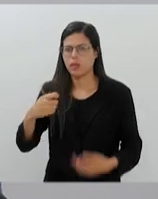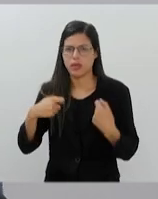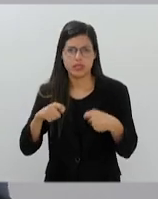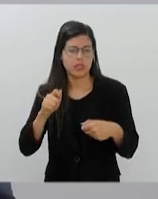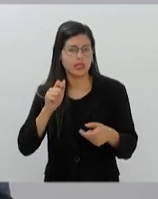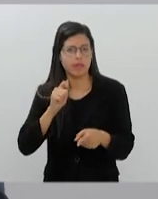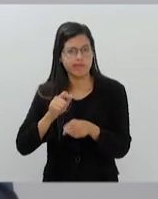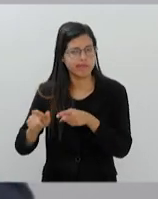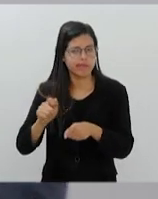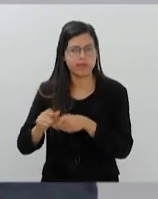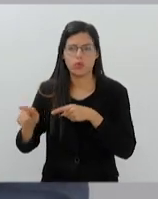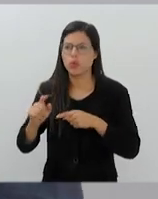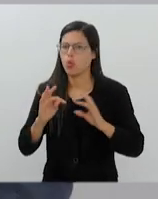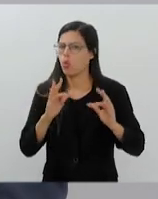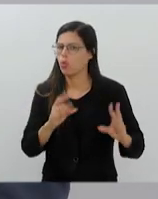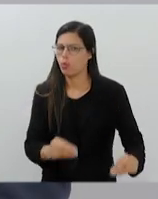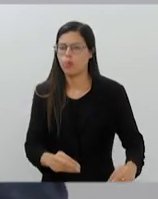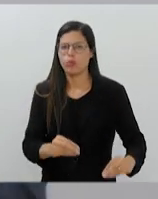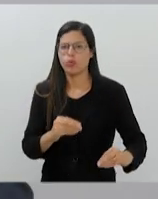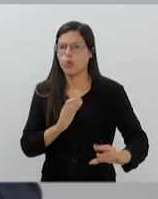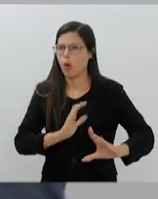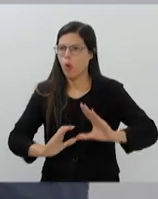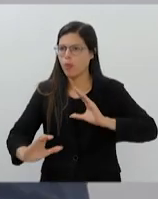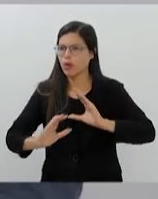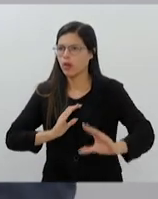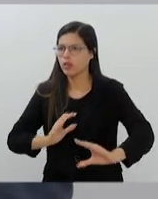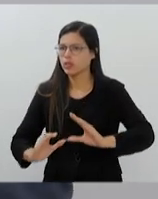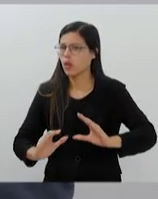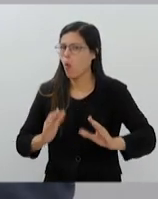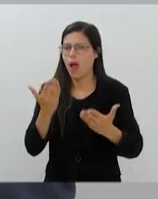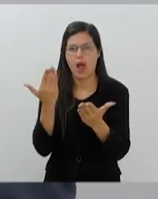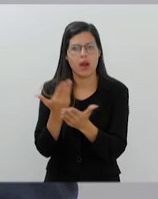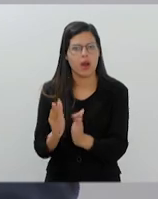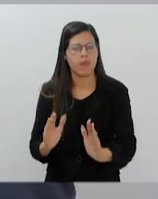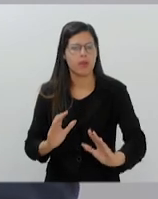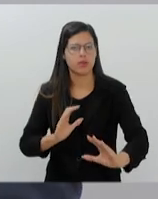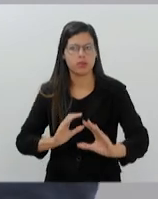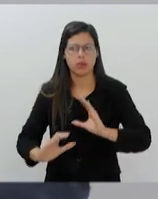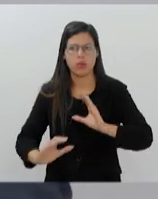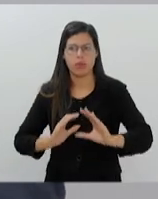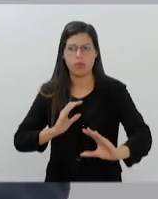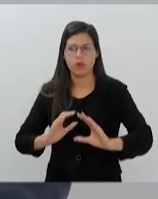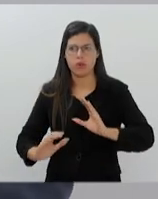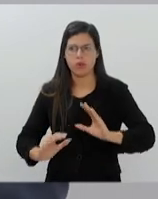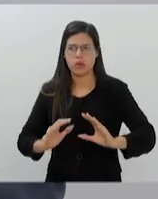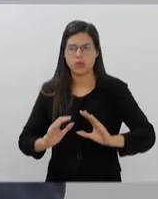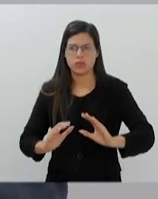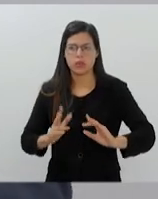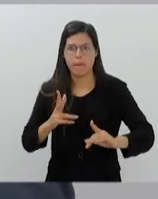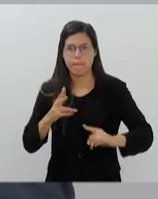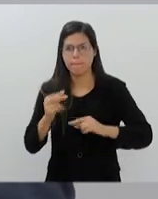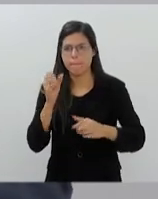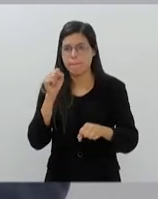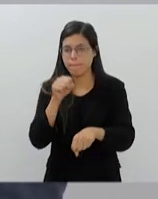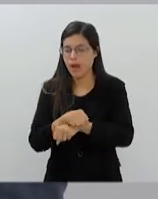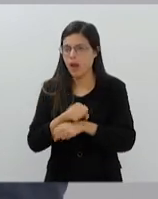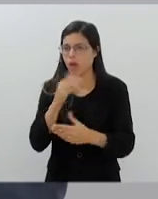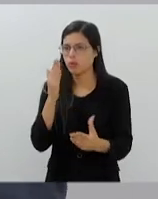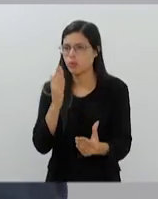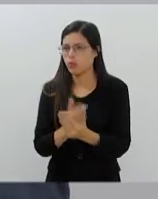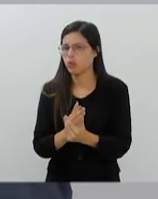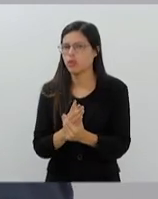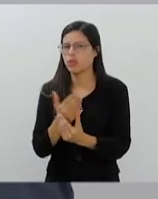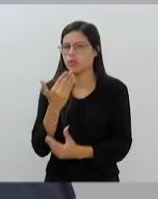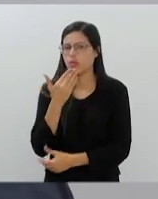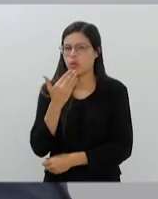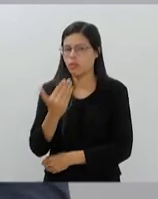comunicação começar do zero matar essa comunicação de uma vez por todas tudo que tá fazendo interromper todos os processos pedir auditoria em todos os